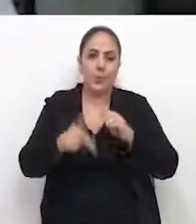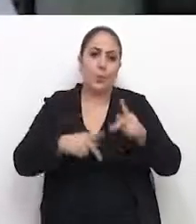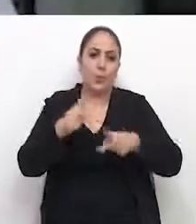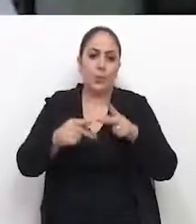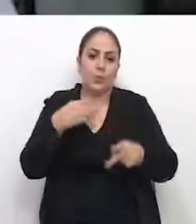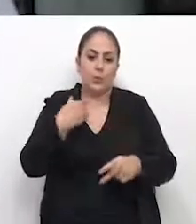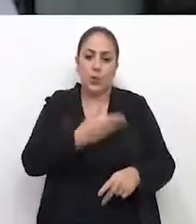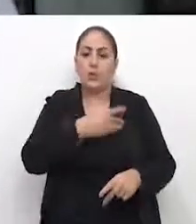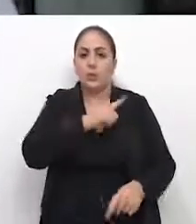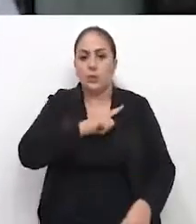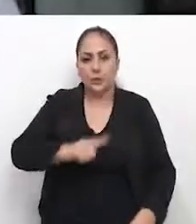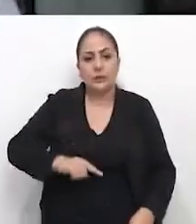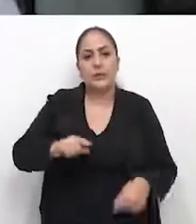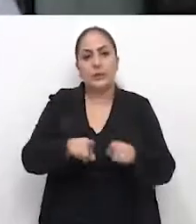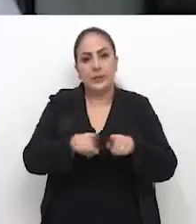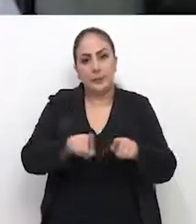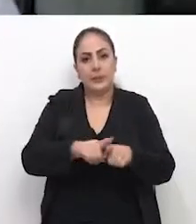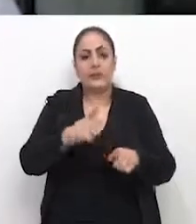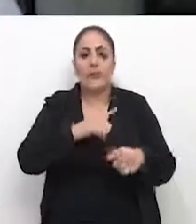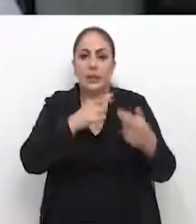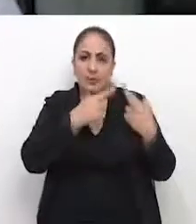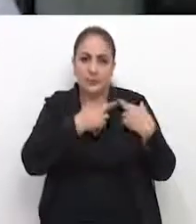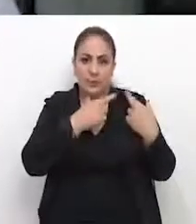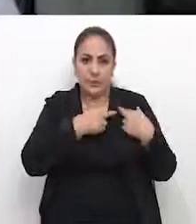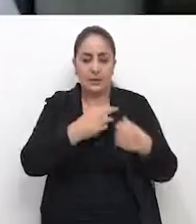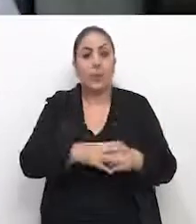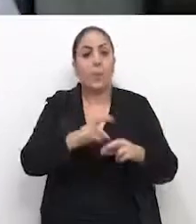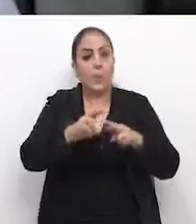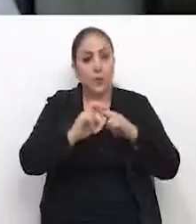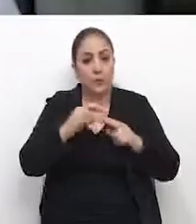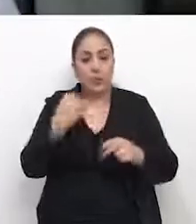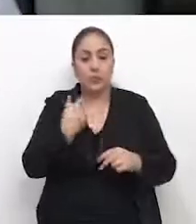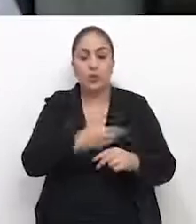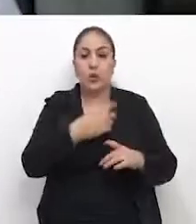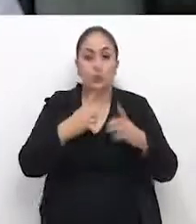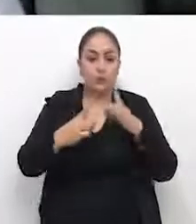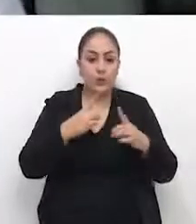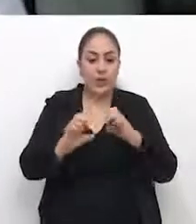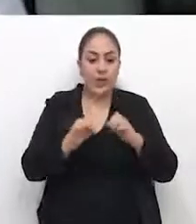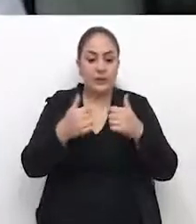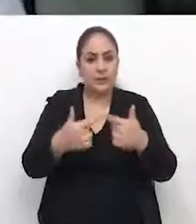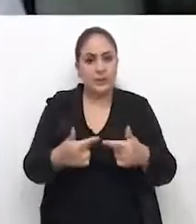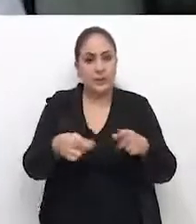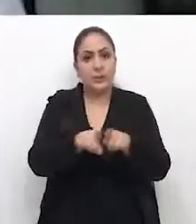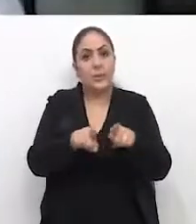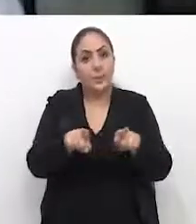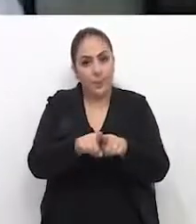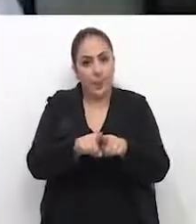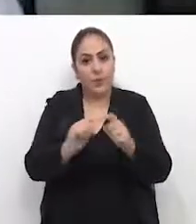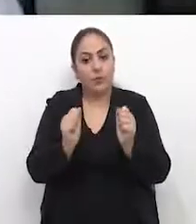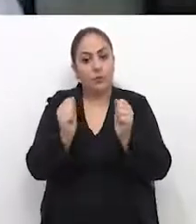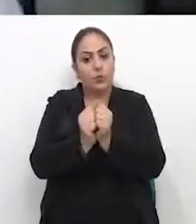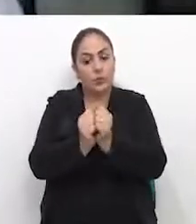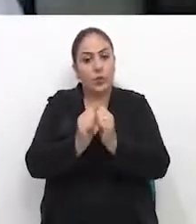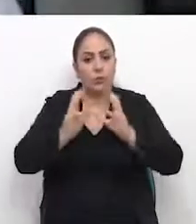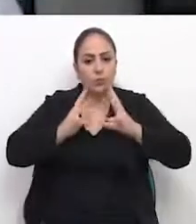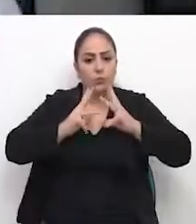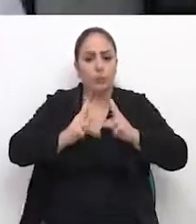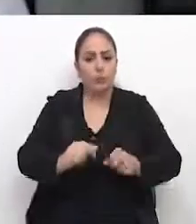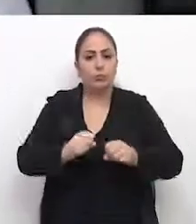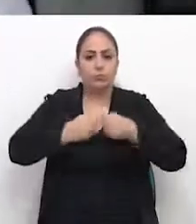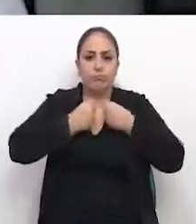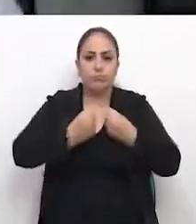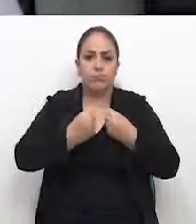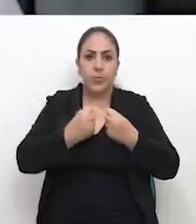é um mesmo povo para o qual nós governamos e com o qual nós temos responsabilidade. Por isso, nós temos que coordenar ações e termos comunhão